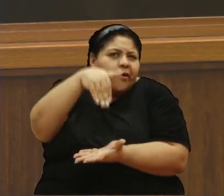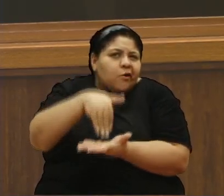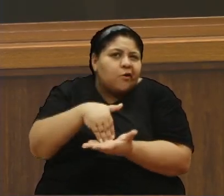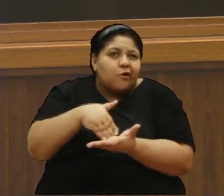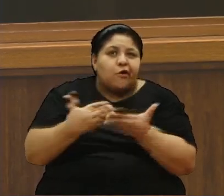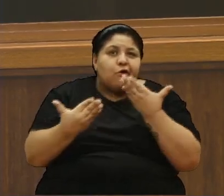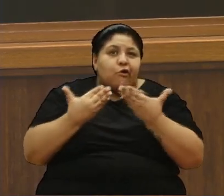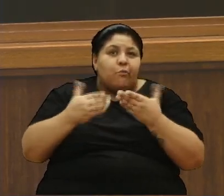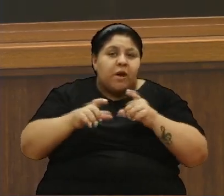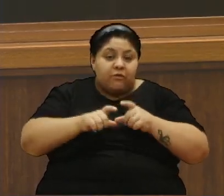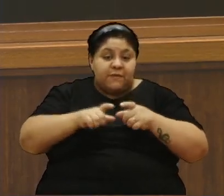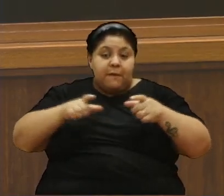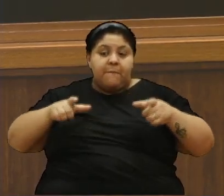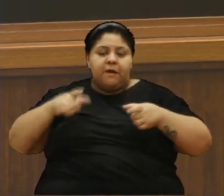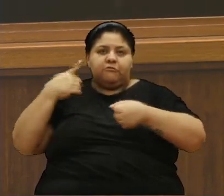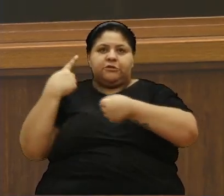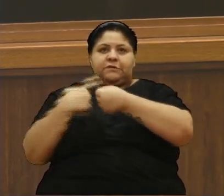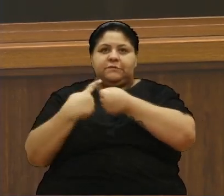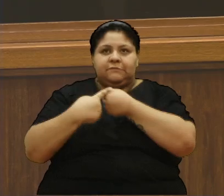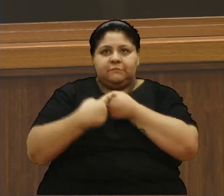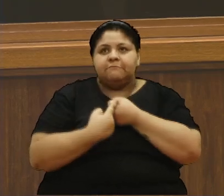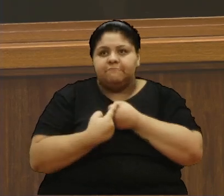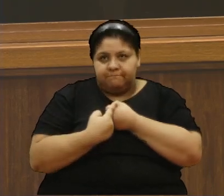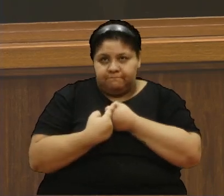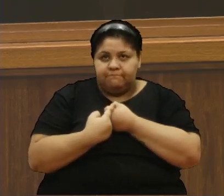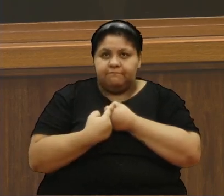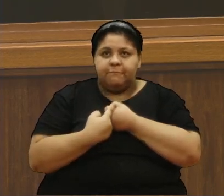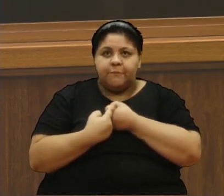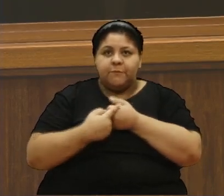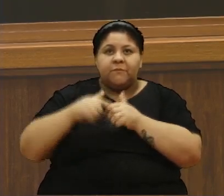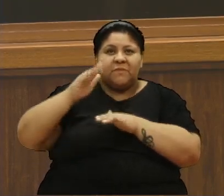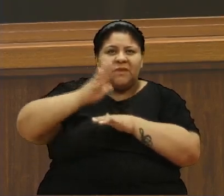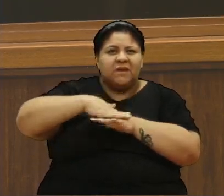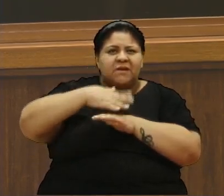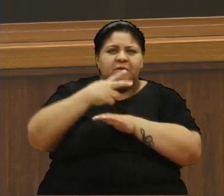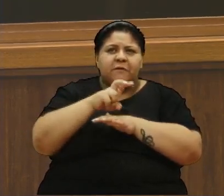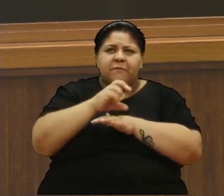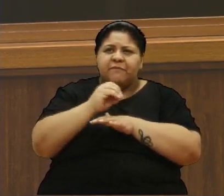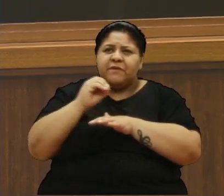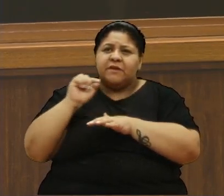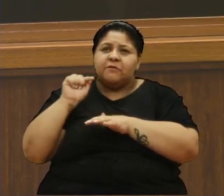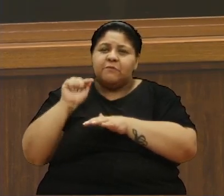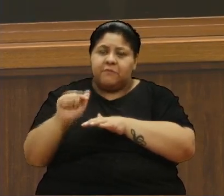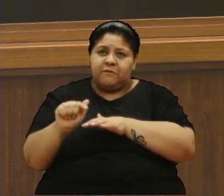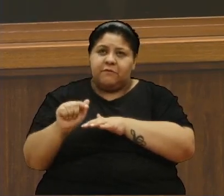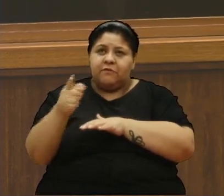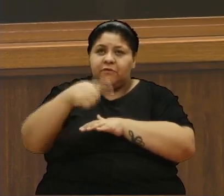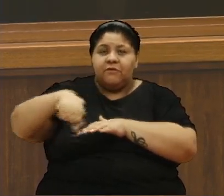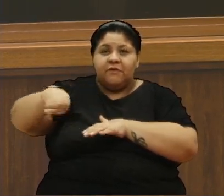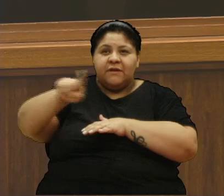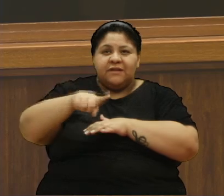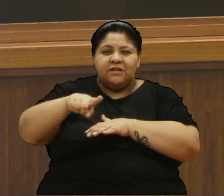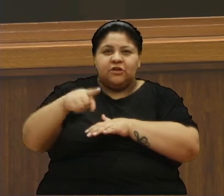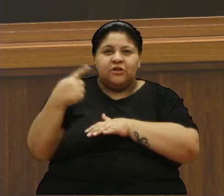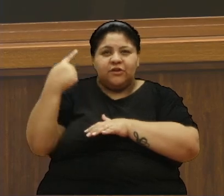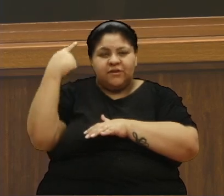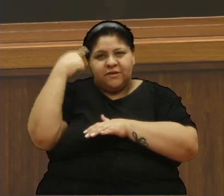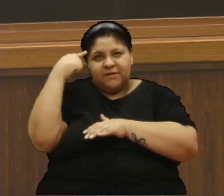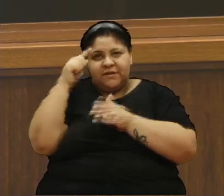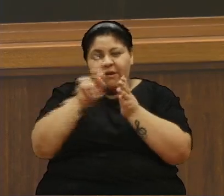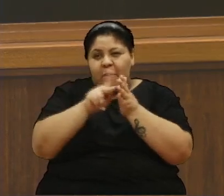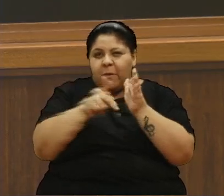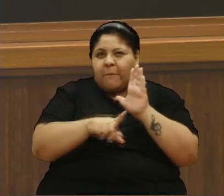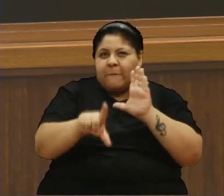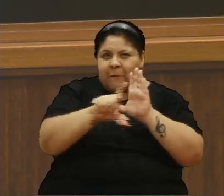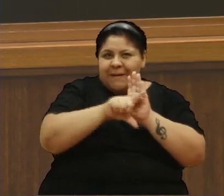da cidade, para o tamanho de uma cidade com mais de 500 mil habitantes. Se a gente for pegar a própria